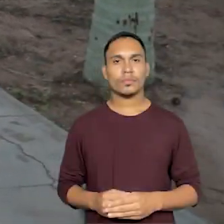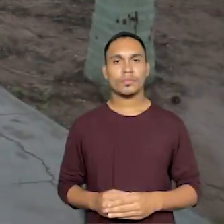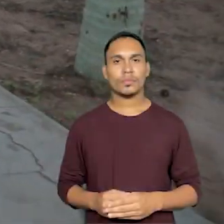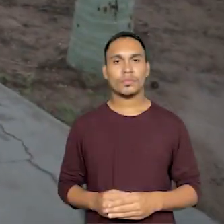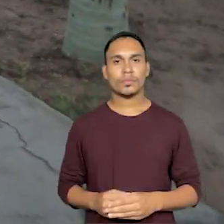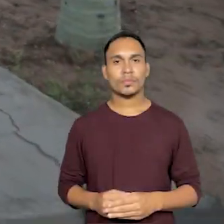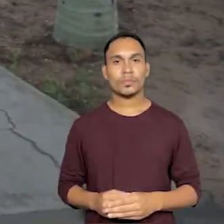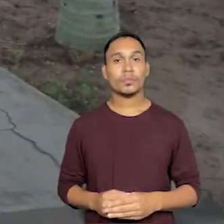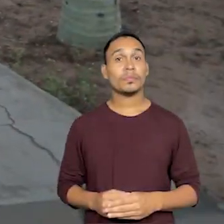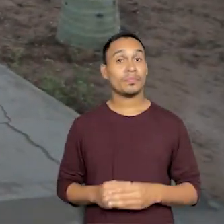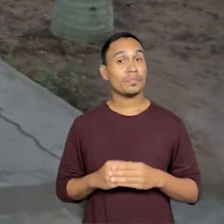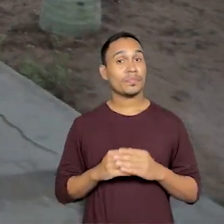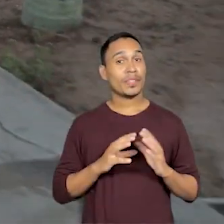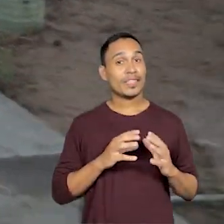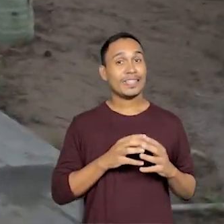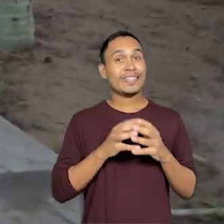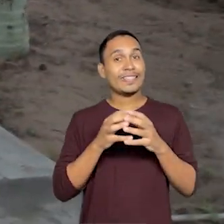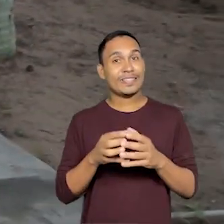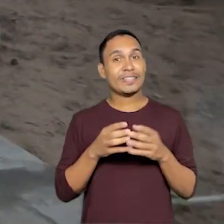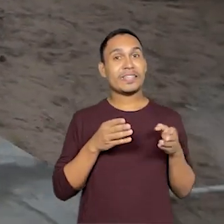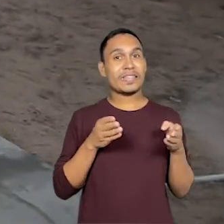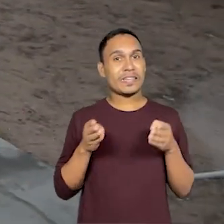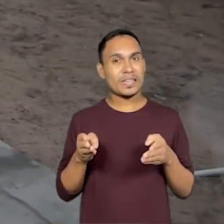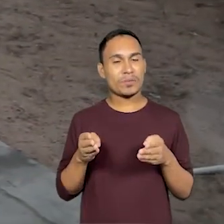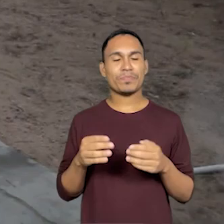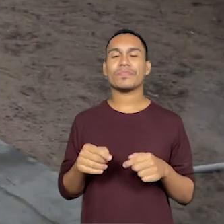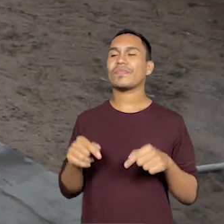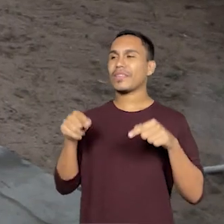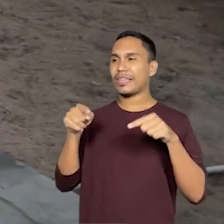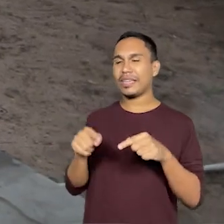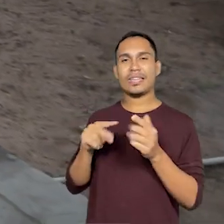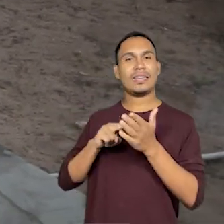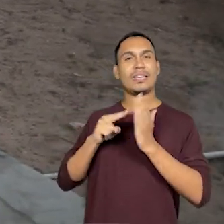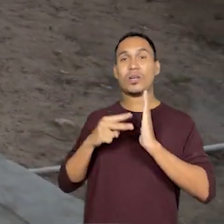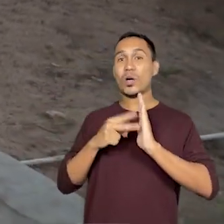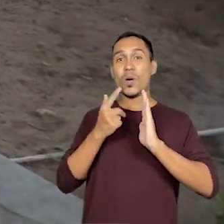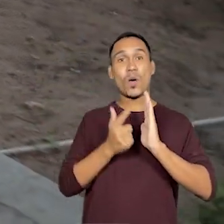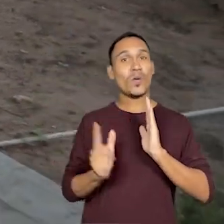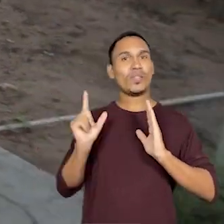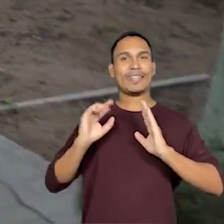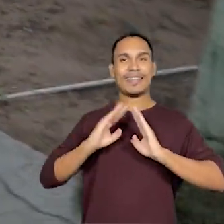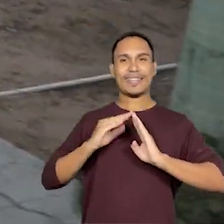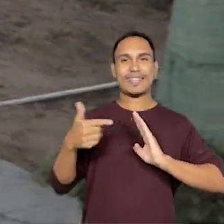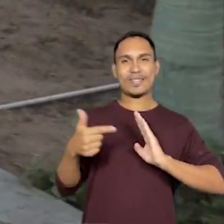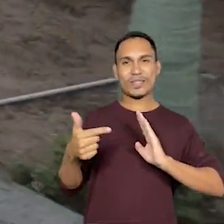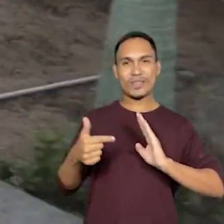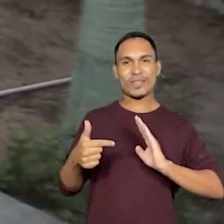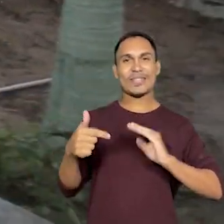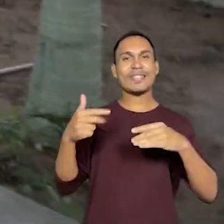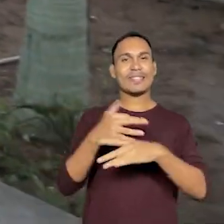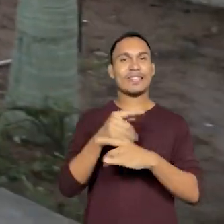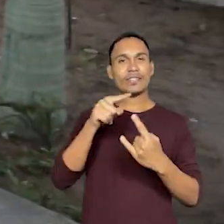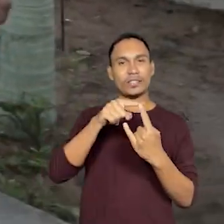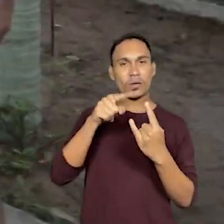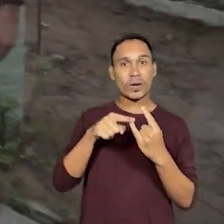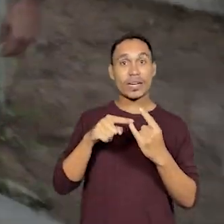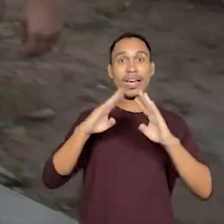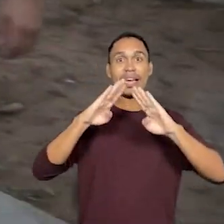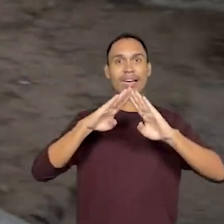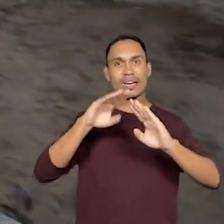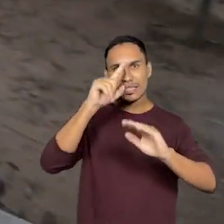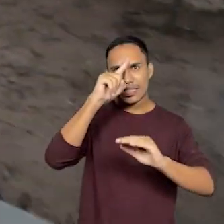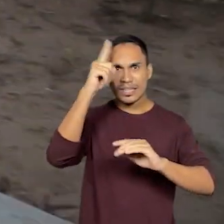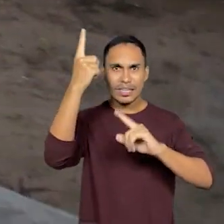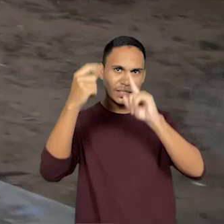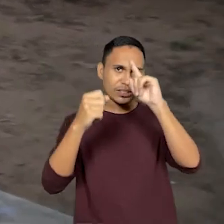Chegamos! Chegamos! Então, gente, essa é a nossa outra casa, né? Aqui em Tauá. Aqui é a Casa Criativa, é um espaço que a gente